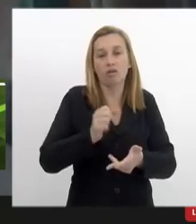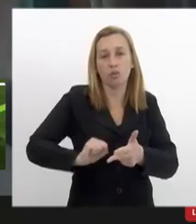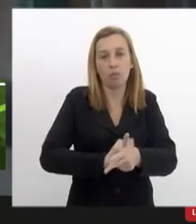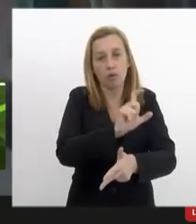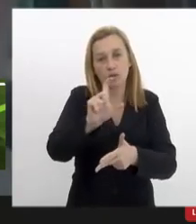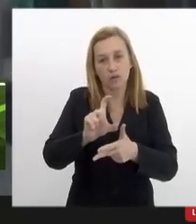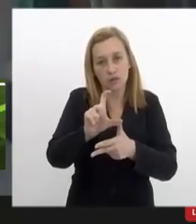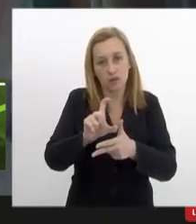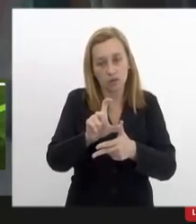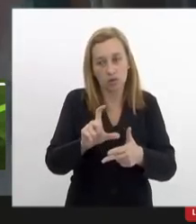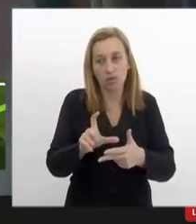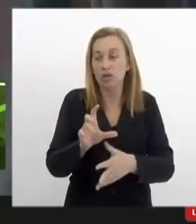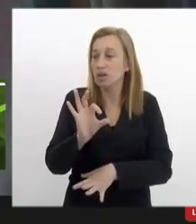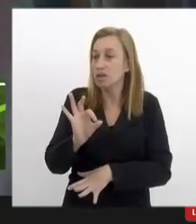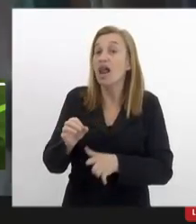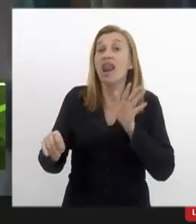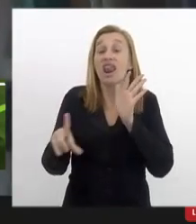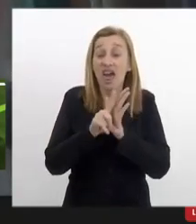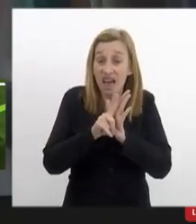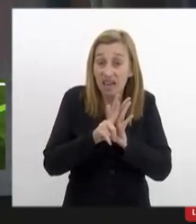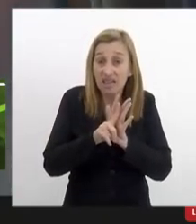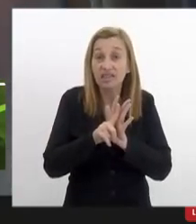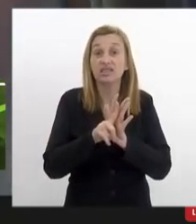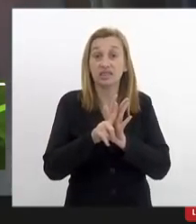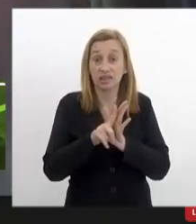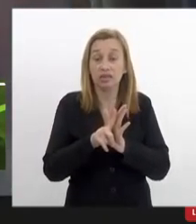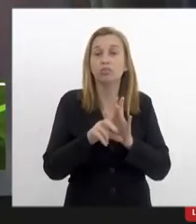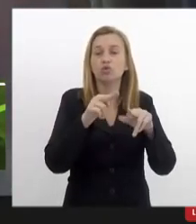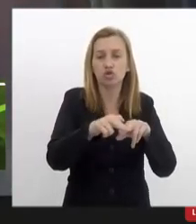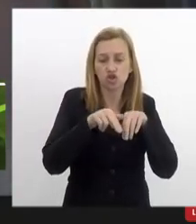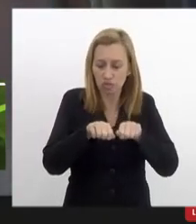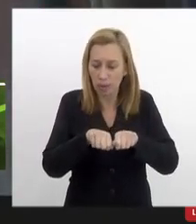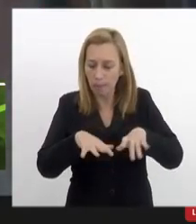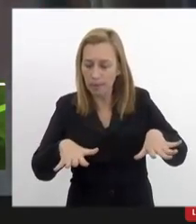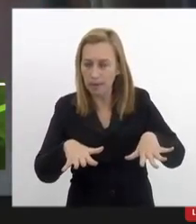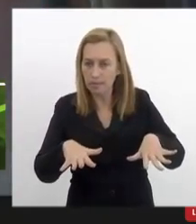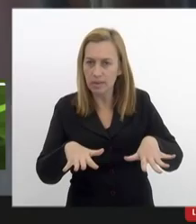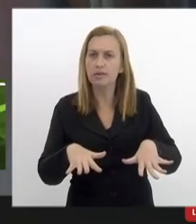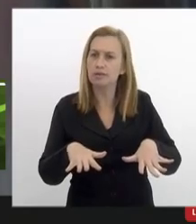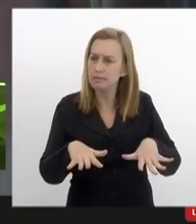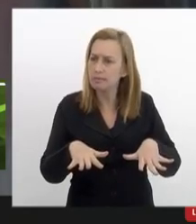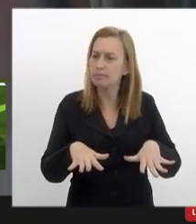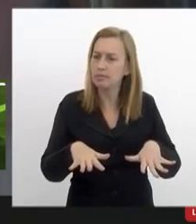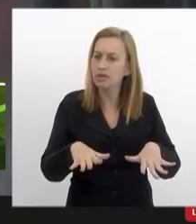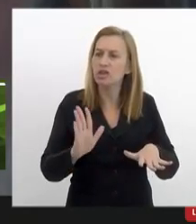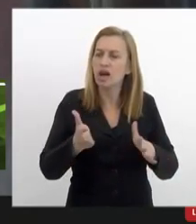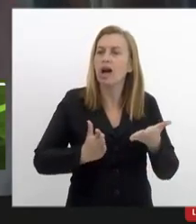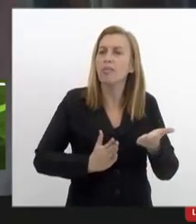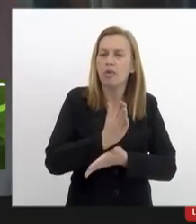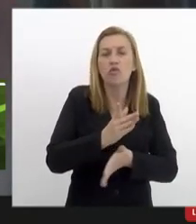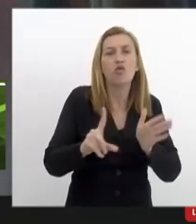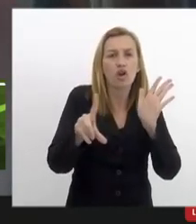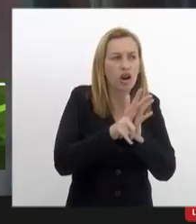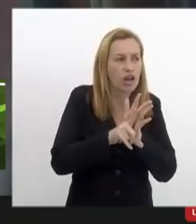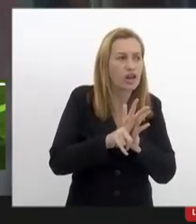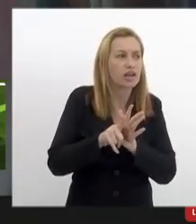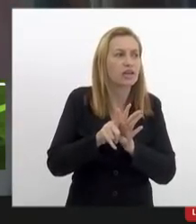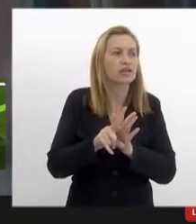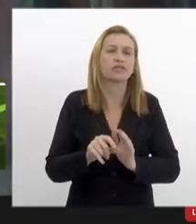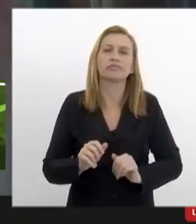executivo, inclusive leis, por conta dessa pandemia, a gente aprovou leis naquela